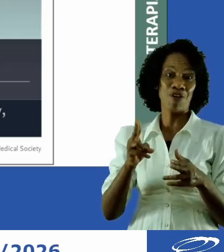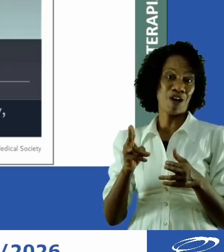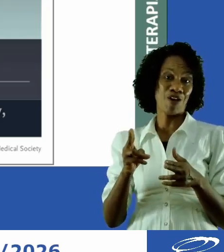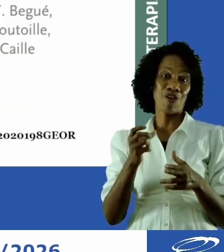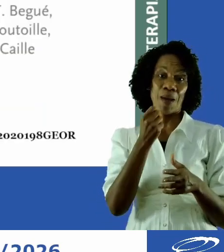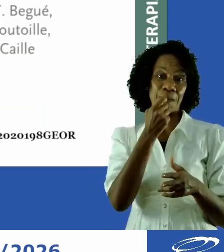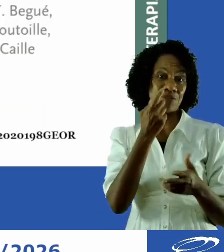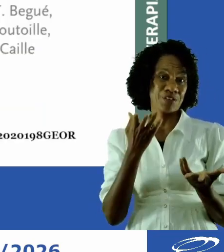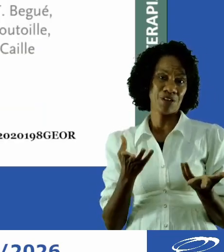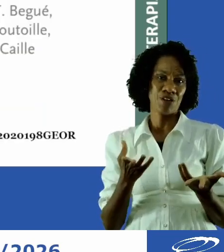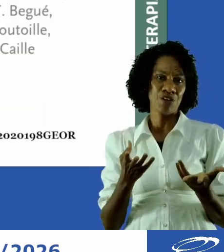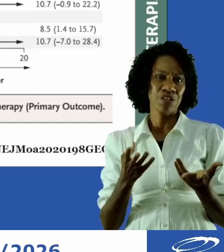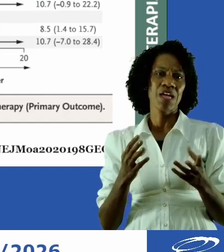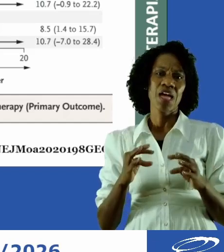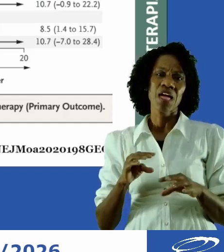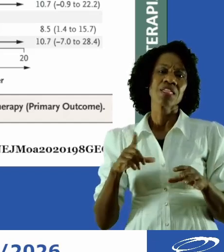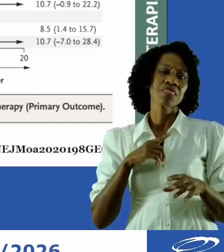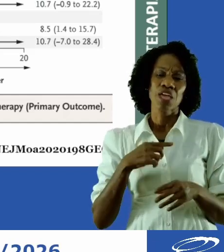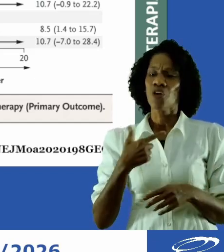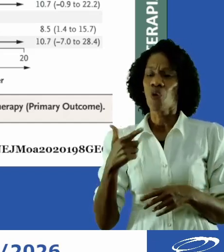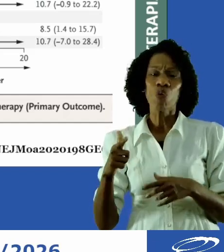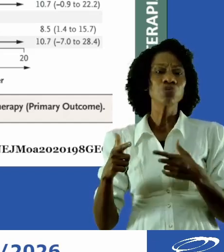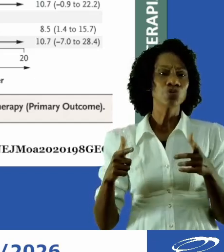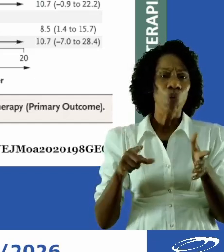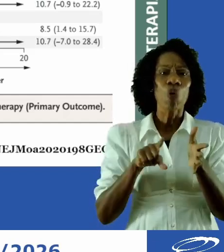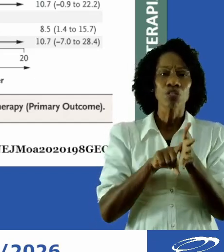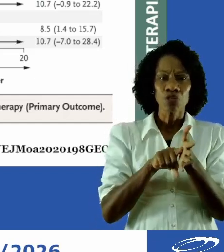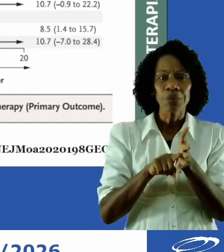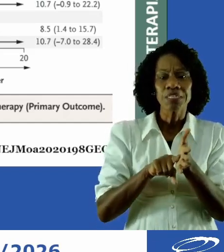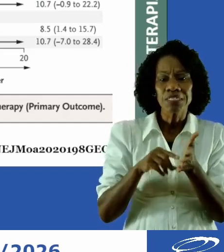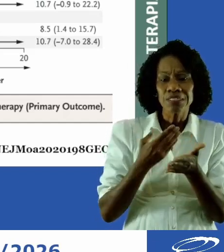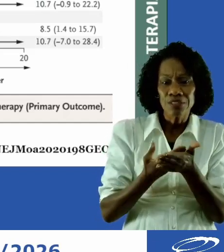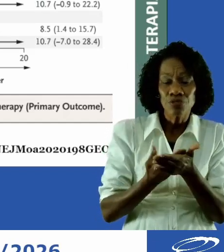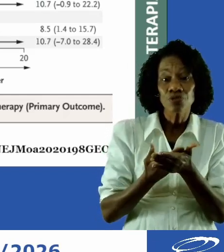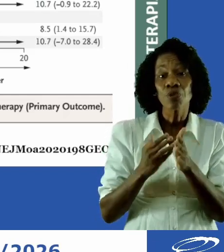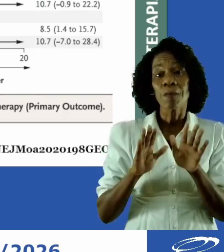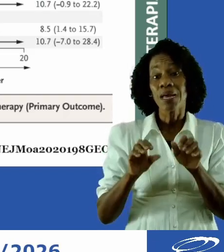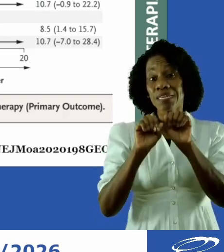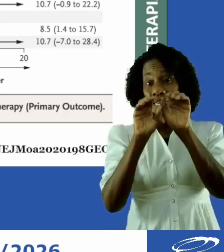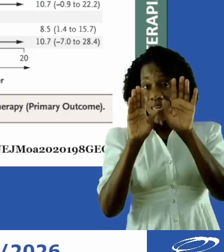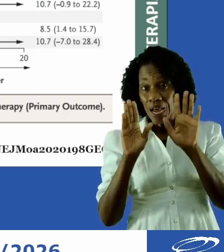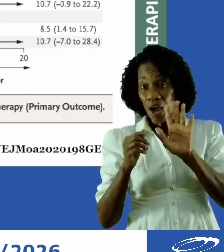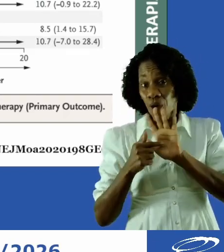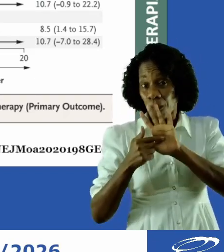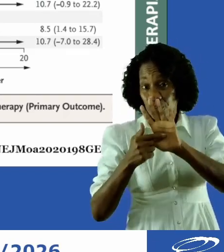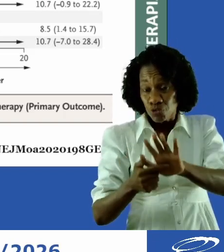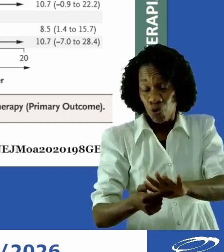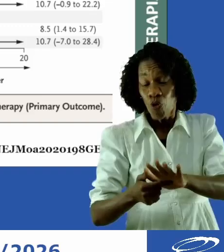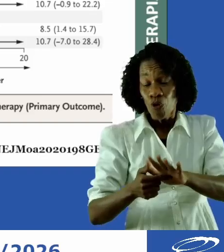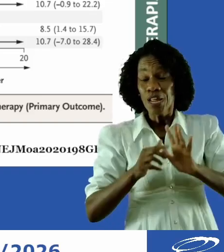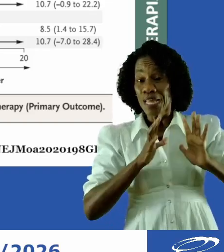sabemos que existem subanálises. Nessas subanálises, o estudo deixou claro que no DER, limpeza e desbridamento, faça